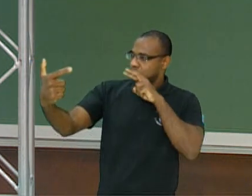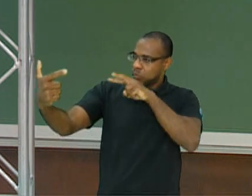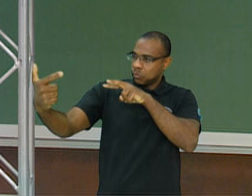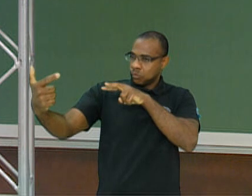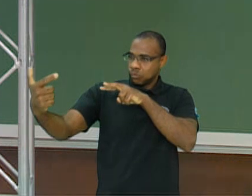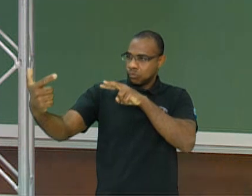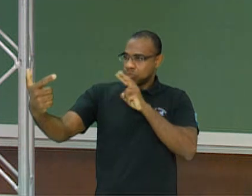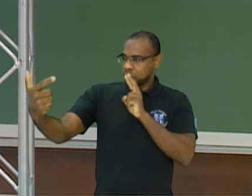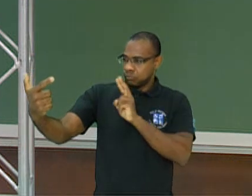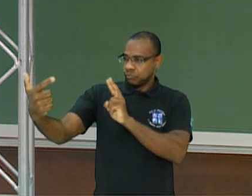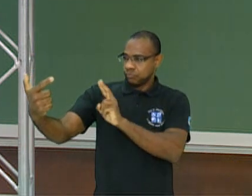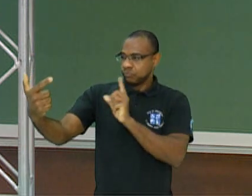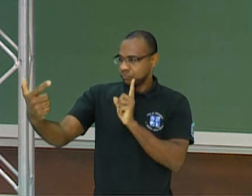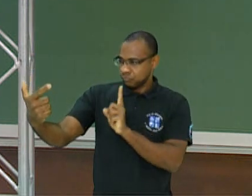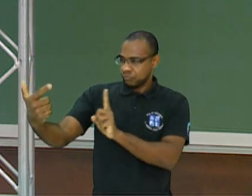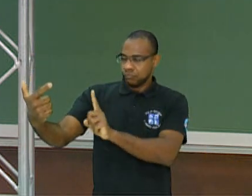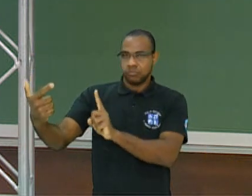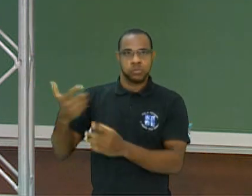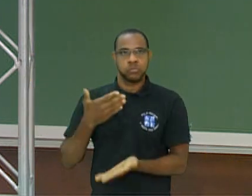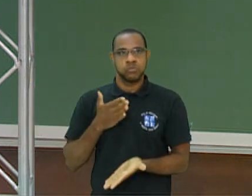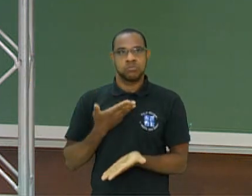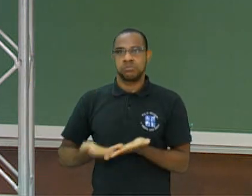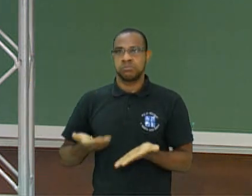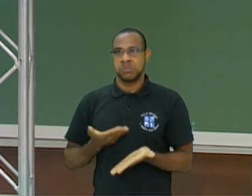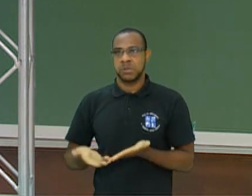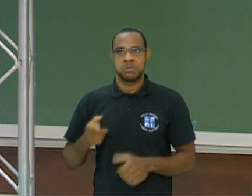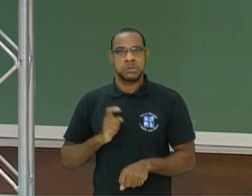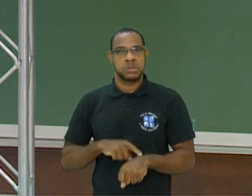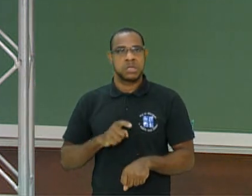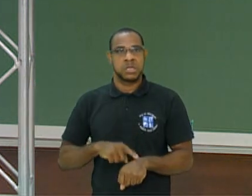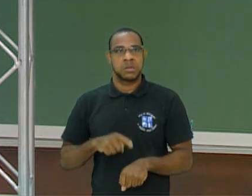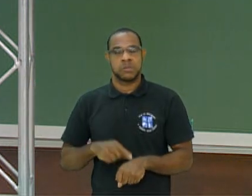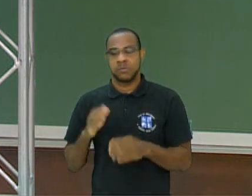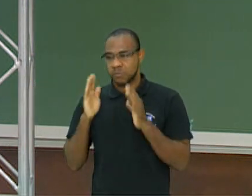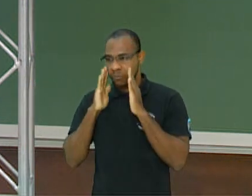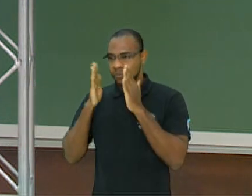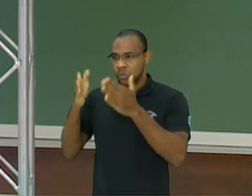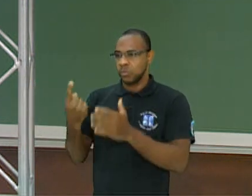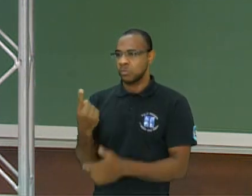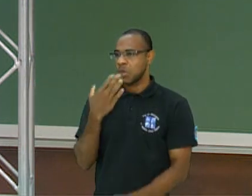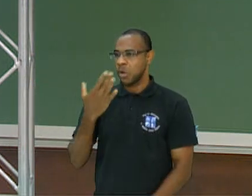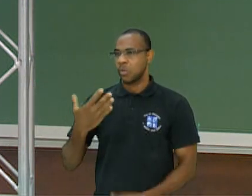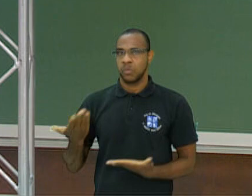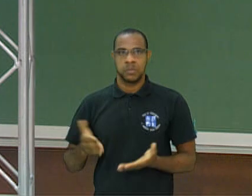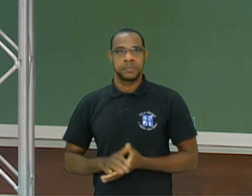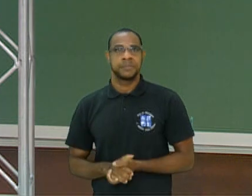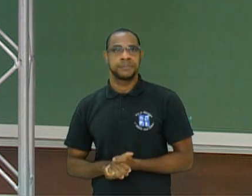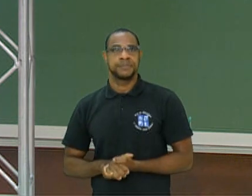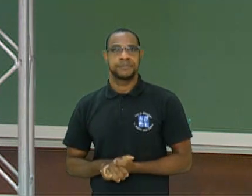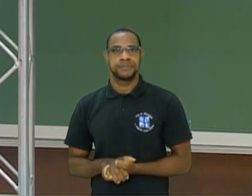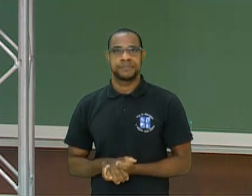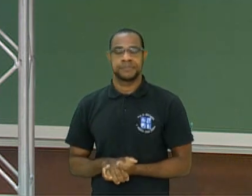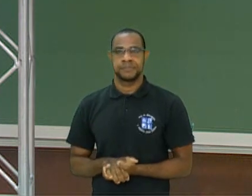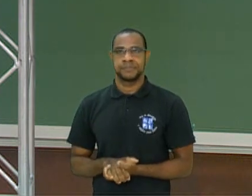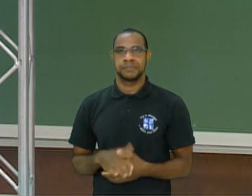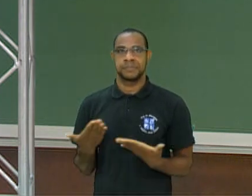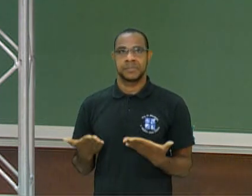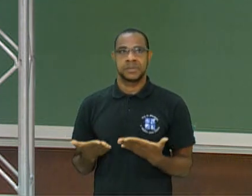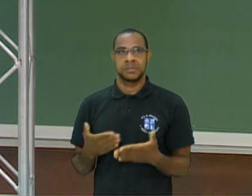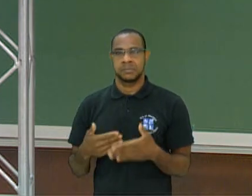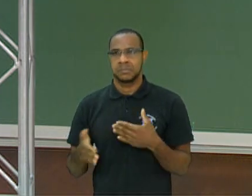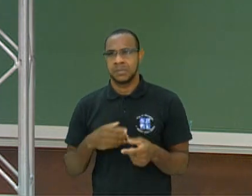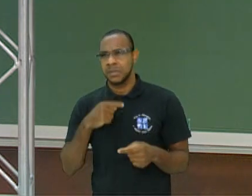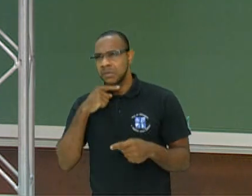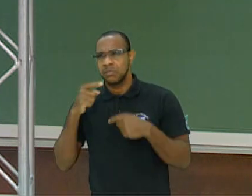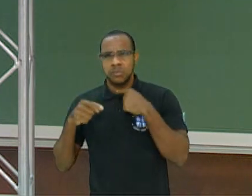meu tempo, não gasto meu tempo vendo ou sendo uma cor, ok? Na dúvida,